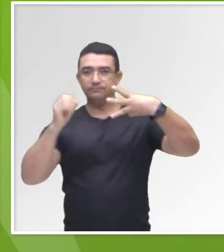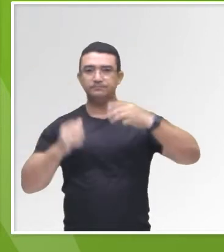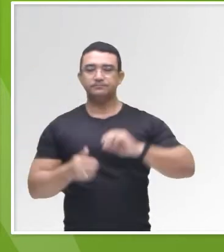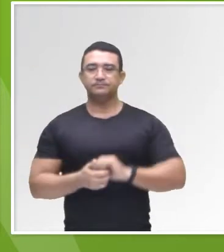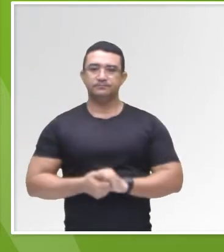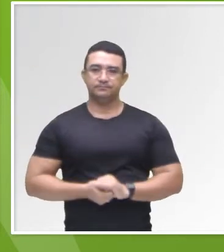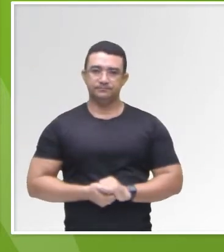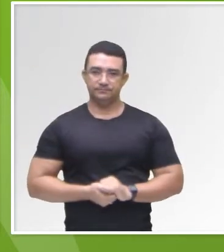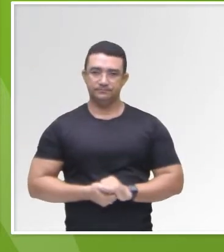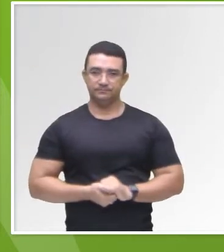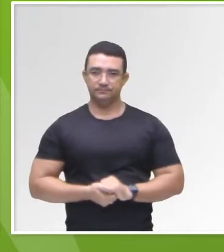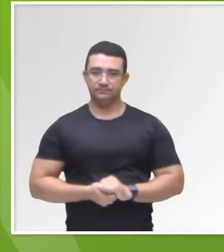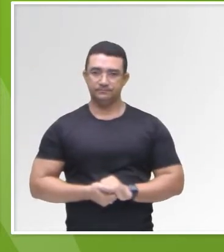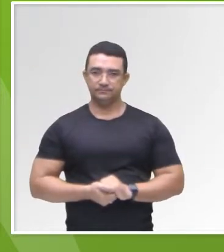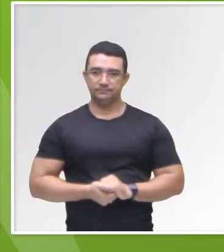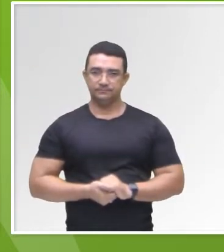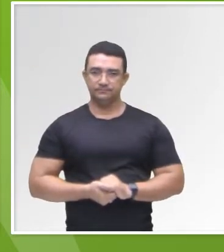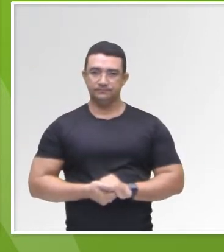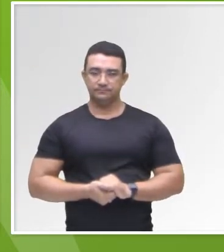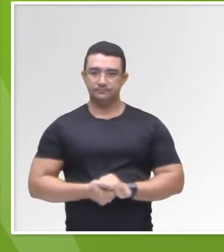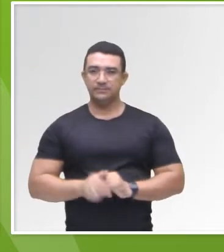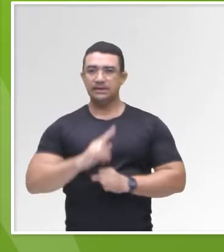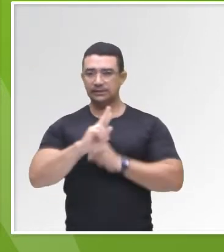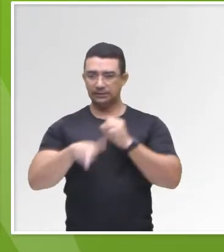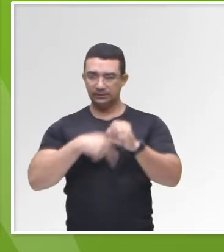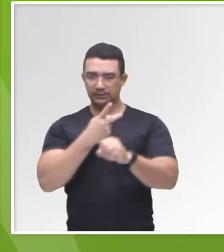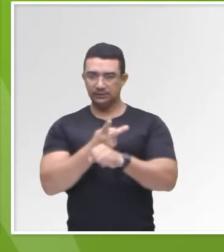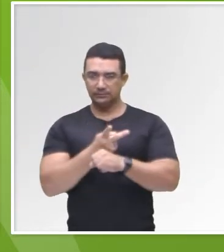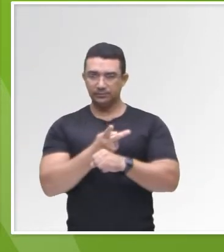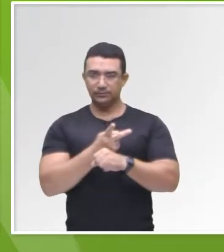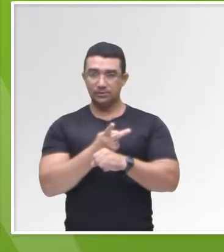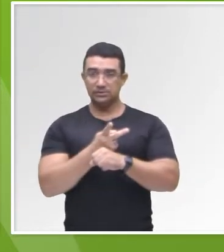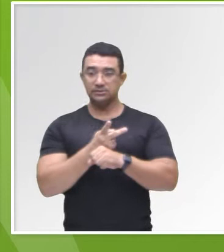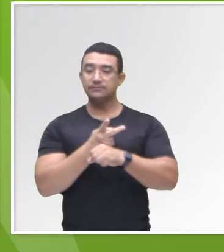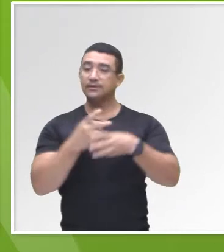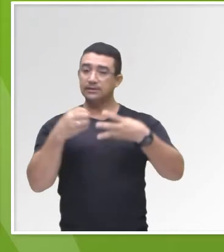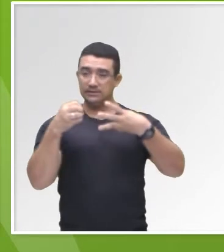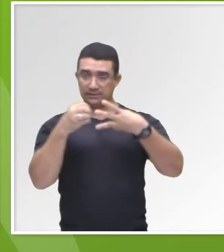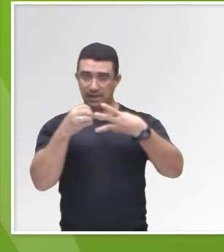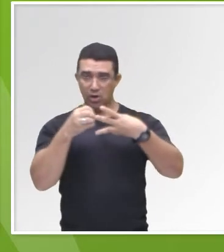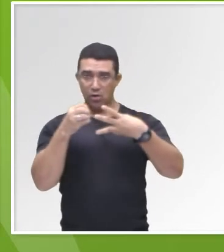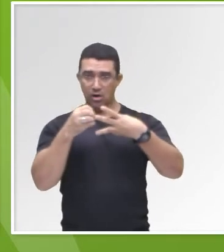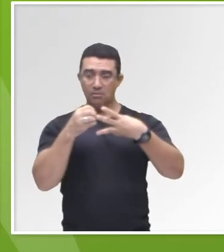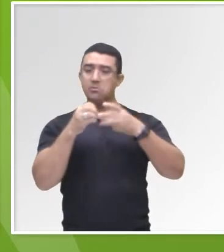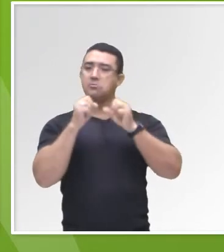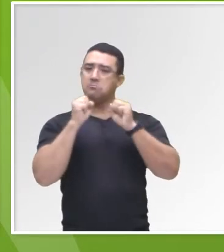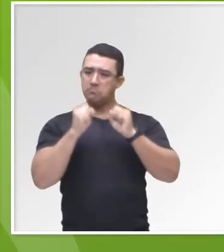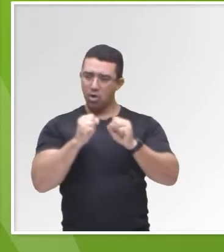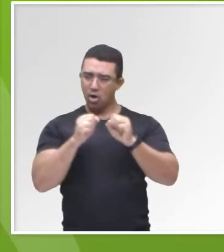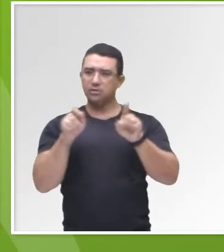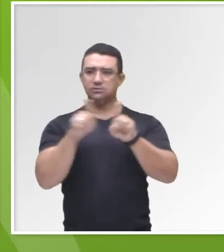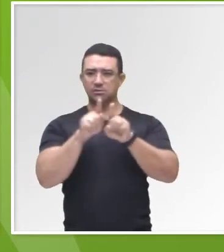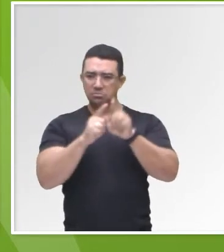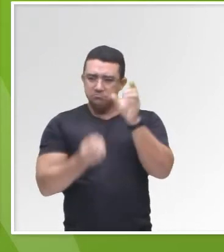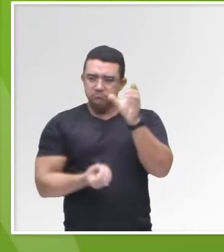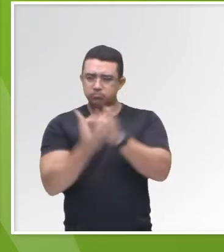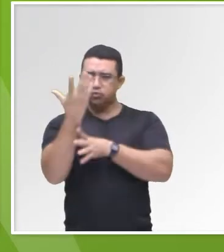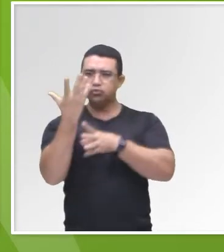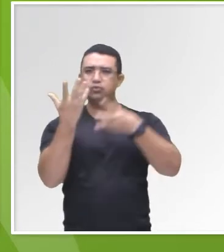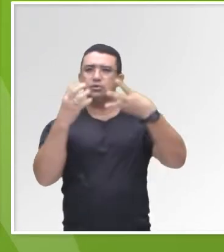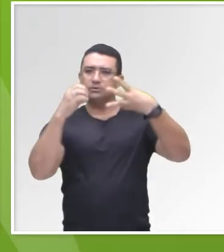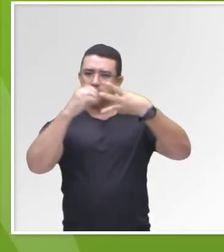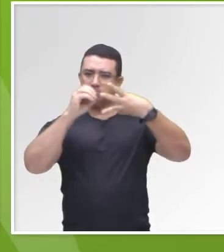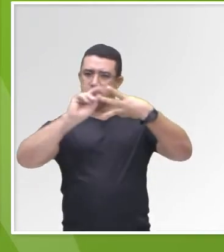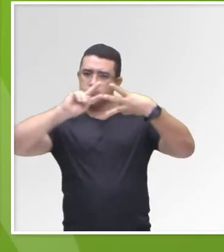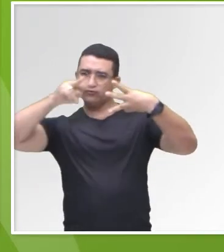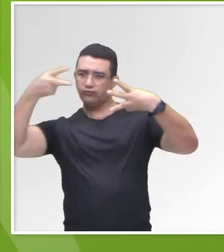no ciclo celular. E aí depois, essas células podem gerar duas novas células, como a gente pôde observar,